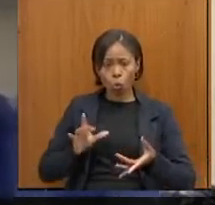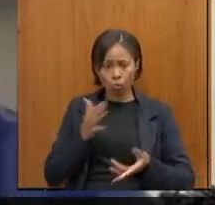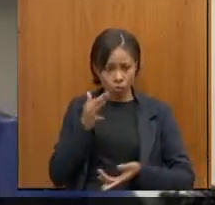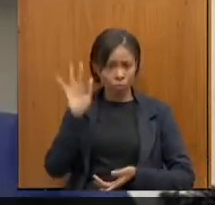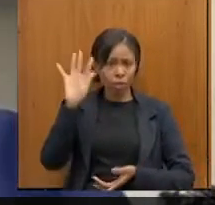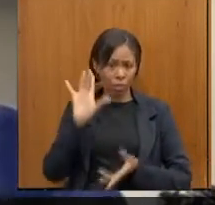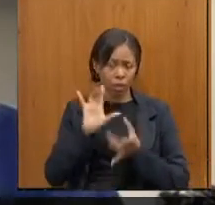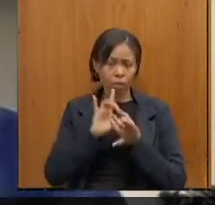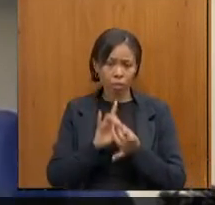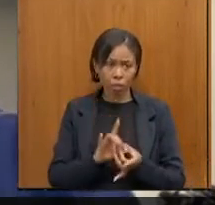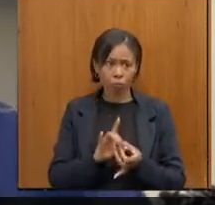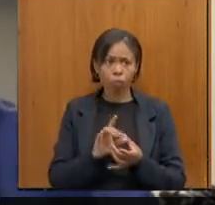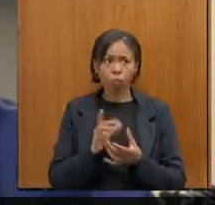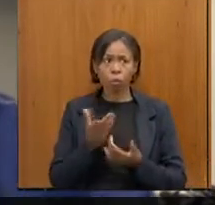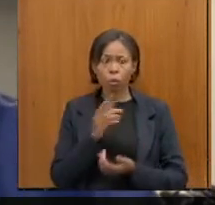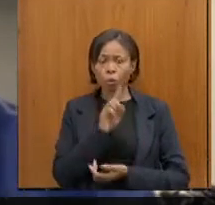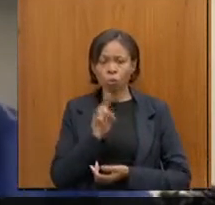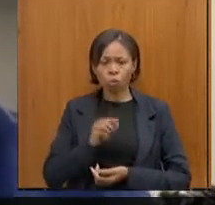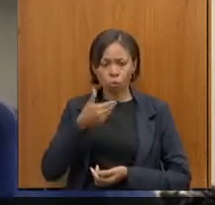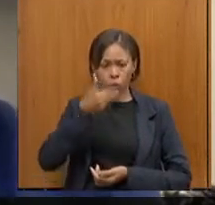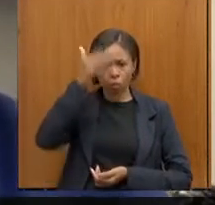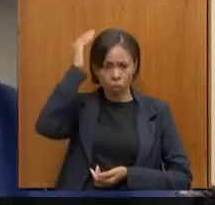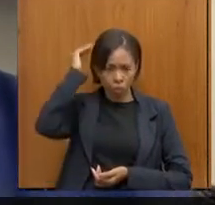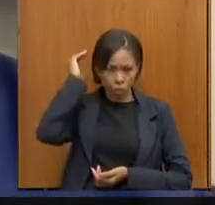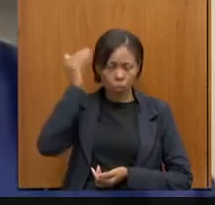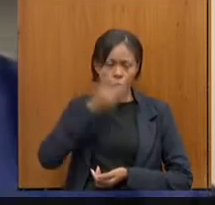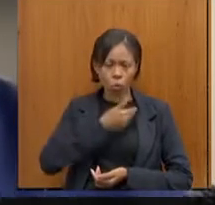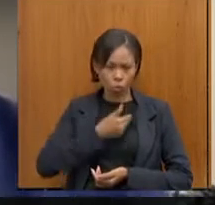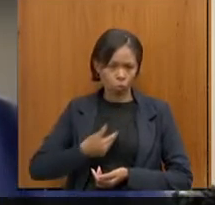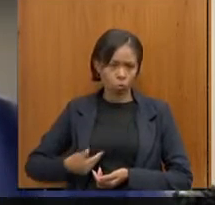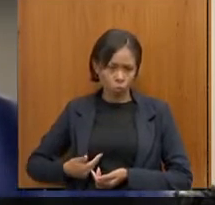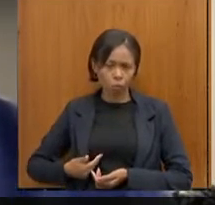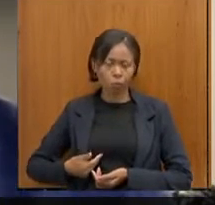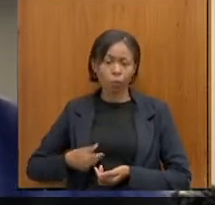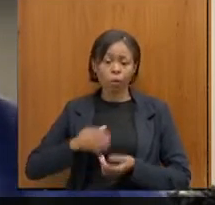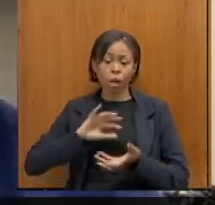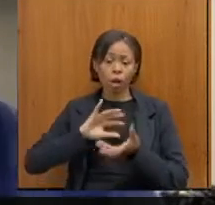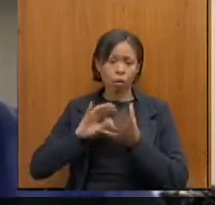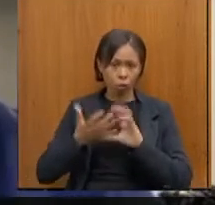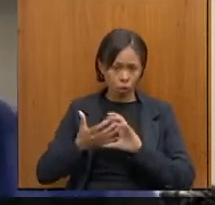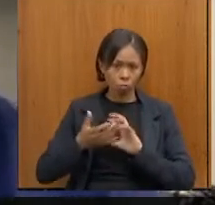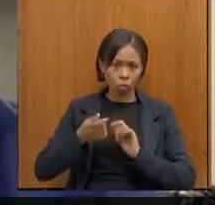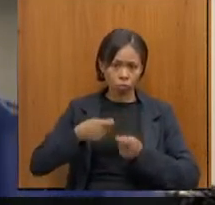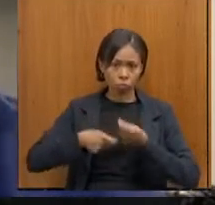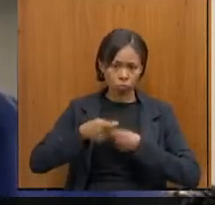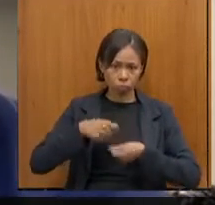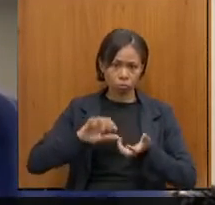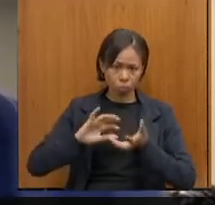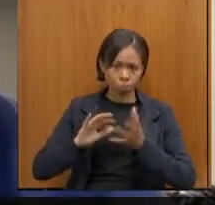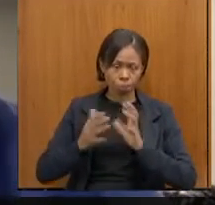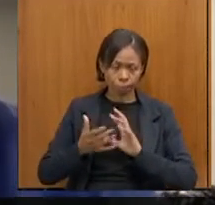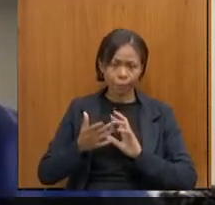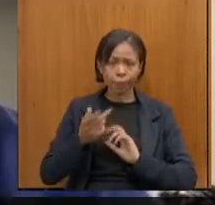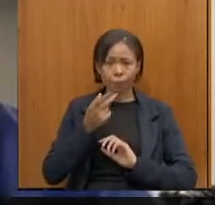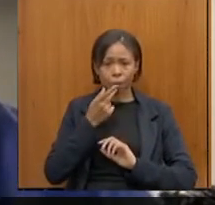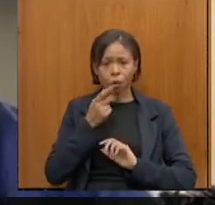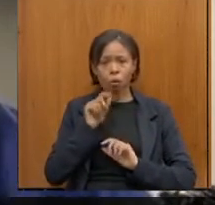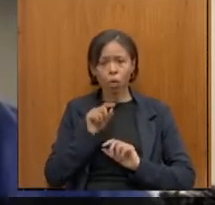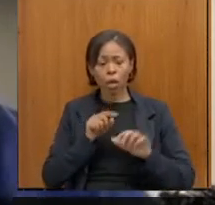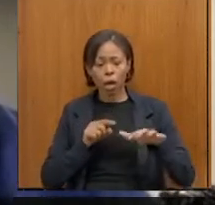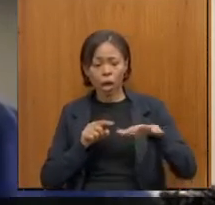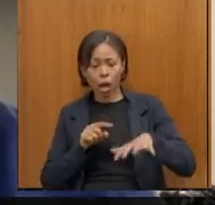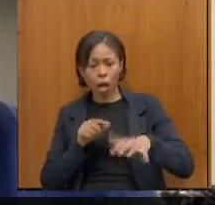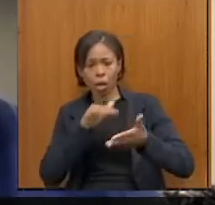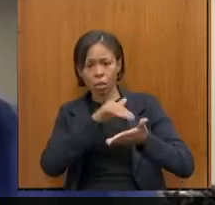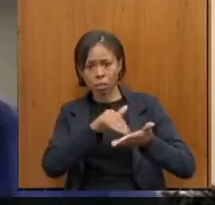o governo tem que abrir o placar ficou acertado de que haveria uma extinção da secretaria de desenvolvimento rural